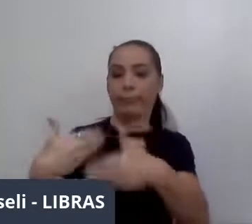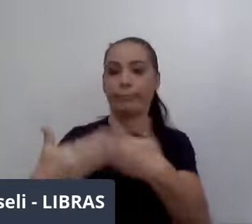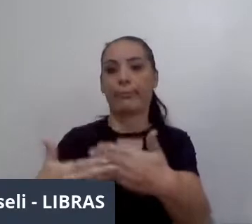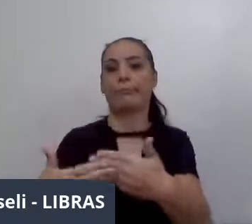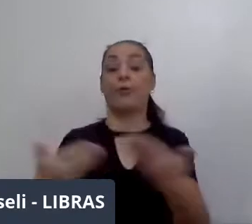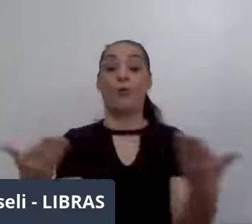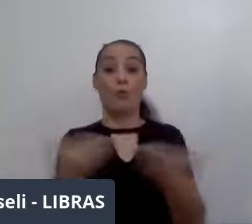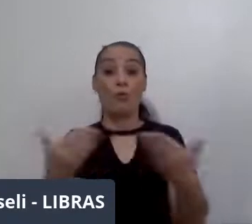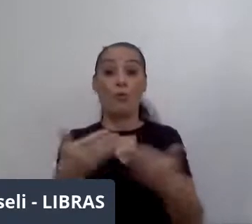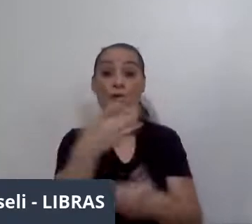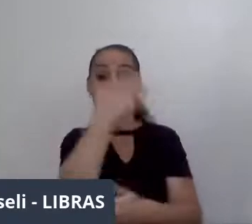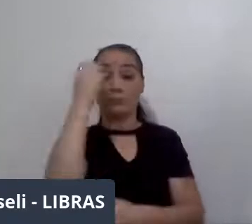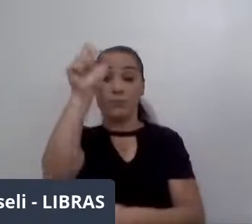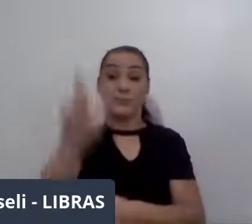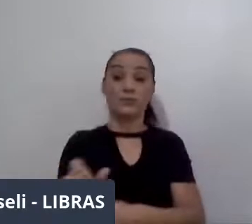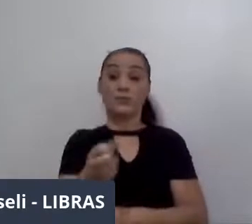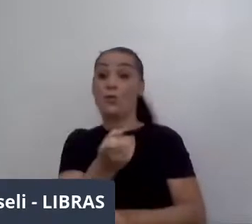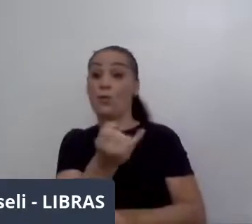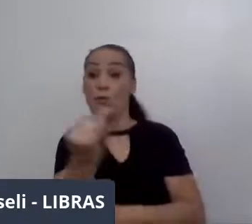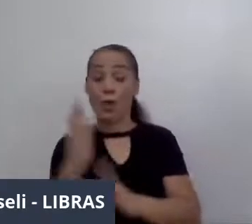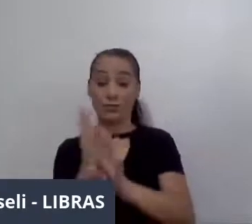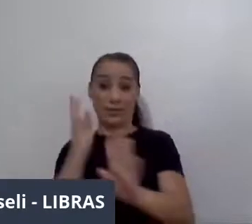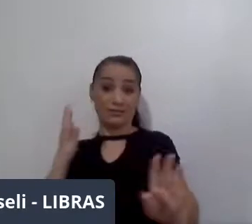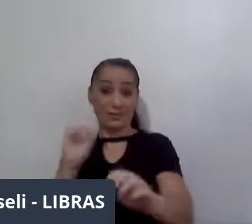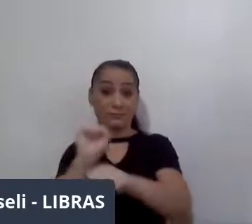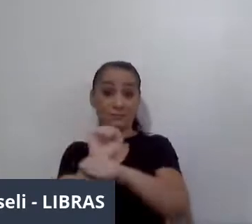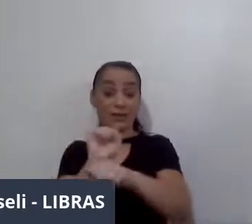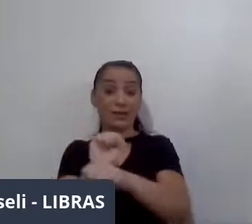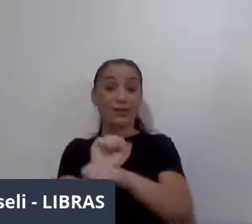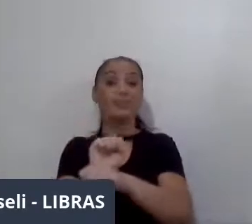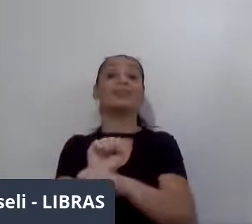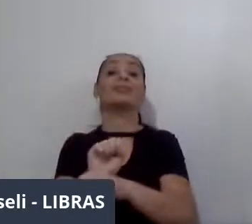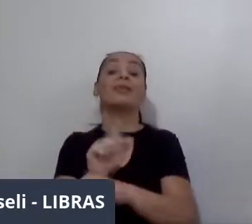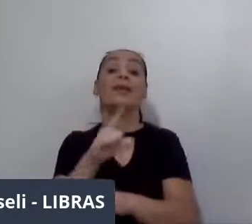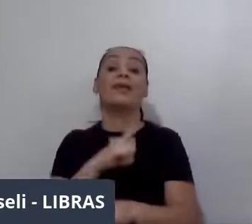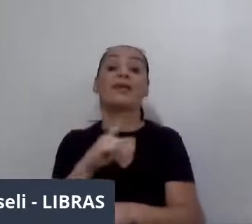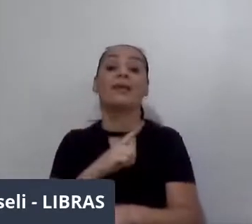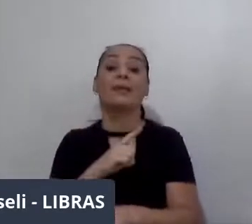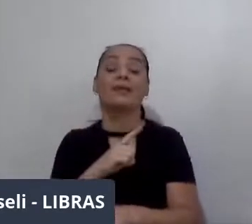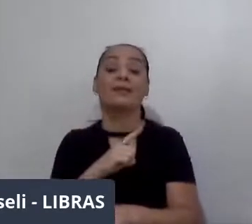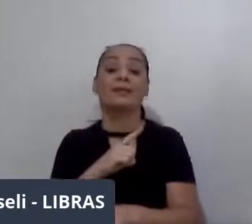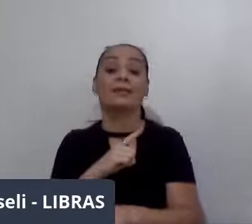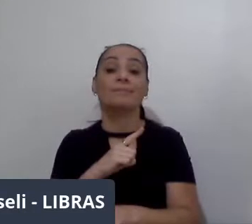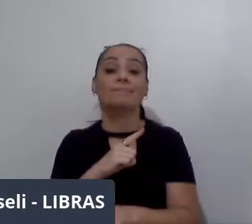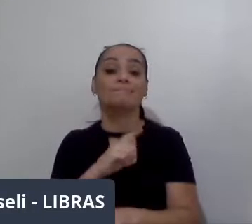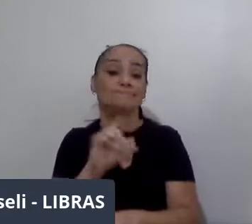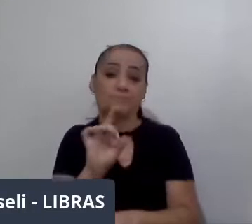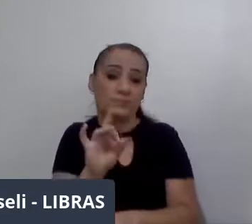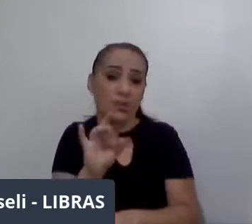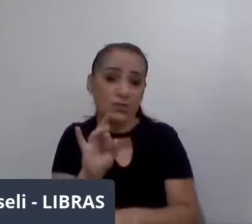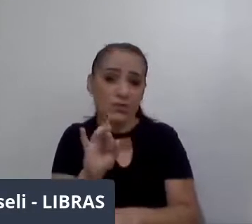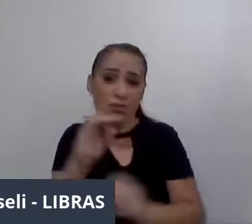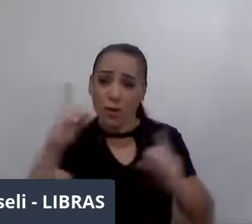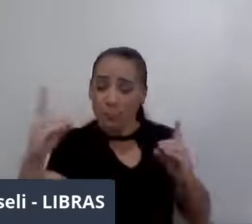número hoje, quantas pessoas nós temos na fila de espera para atendimento? Só para atendimento.